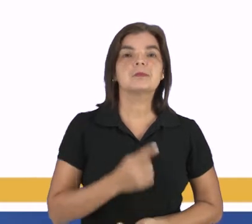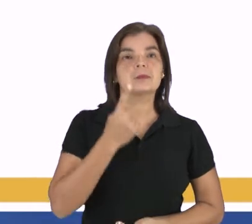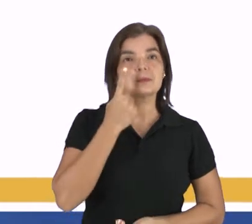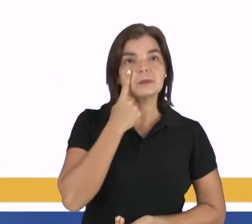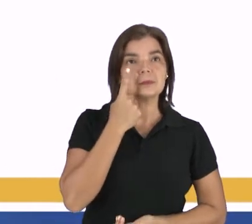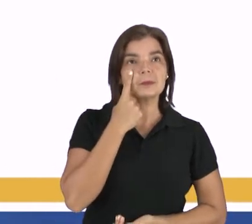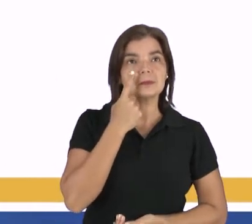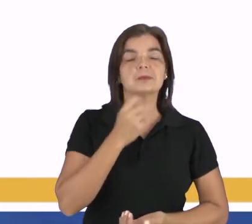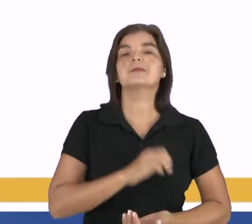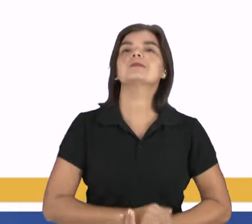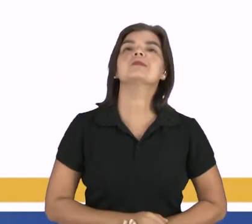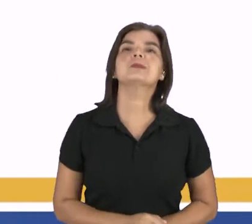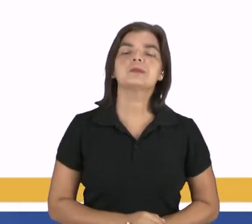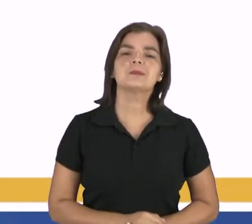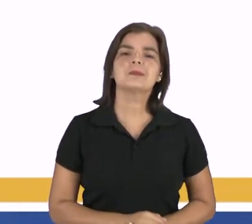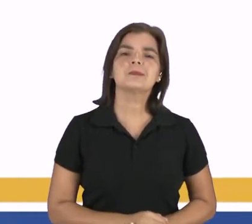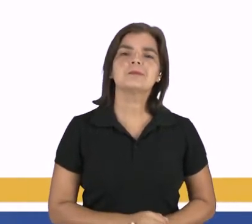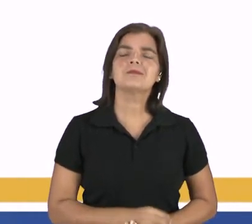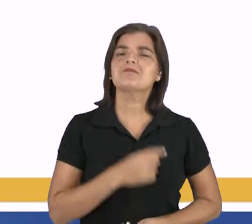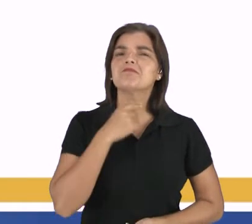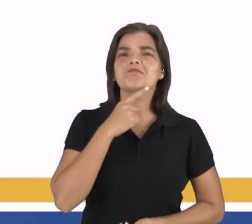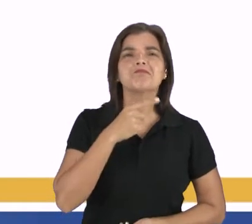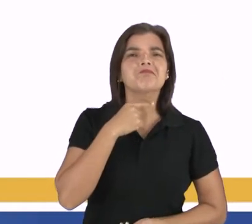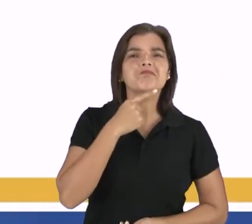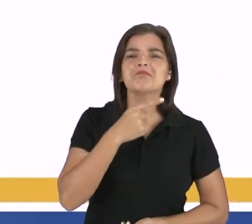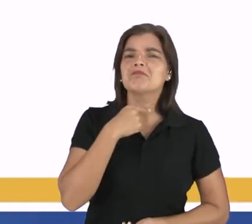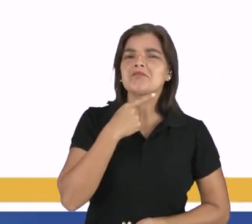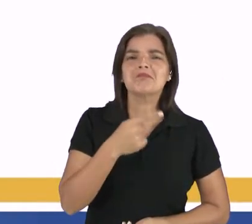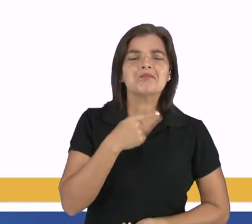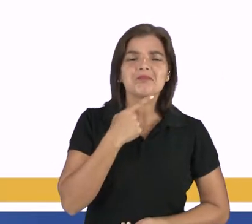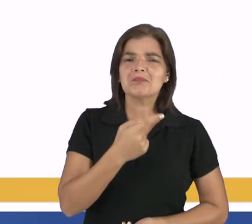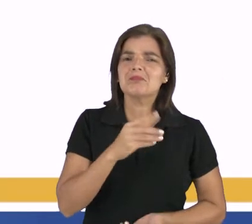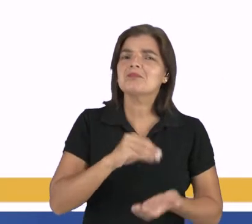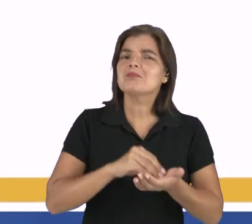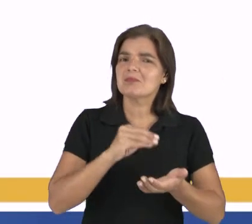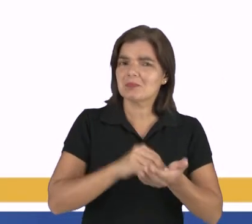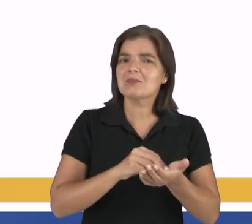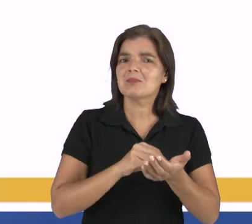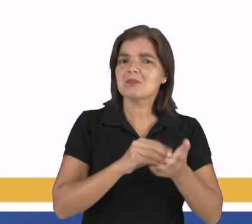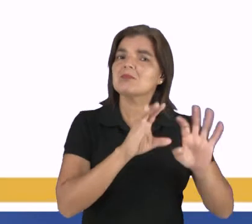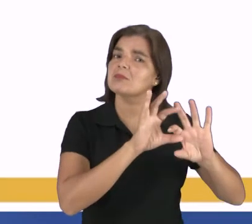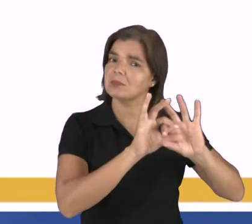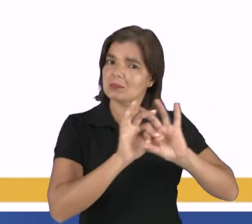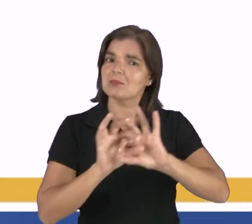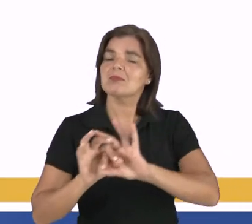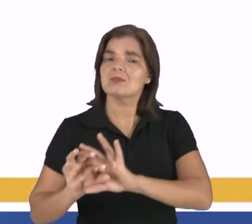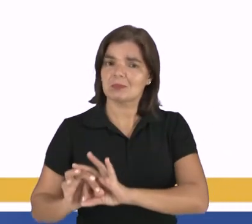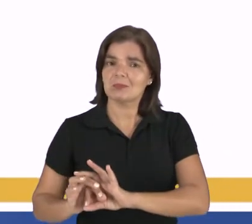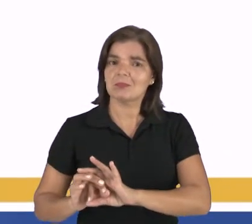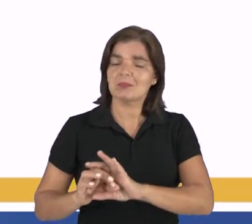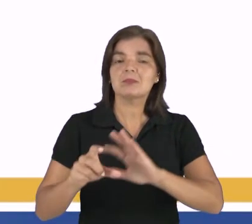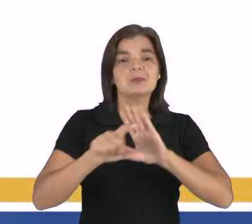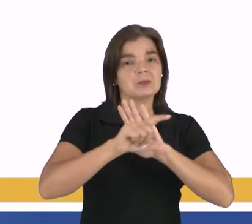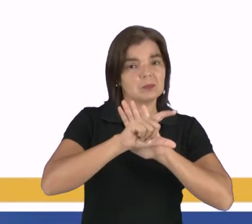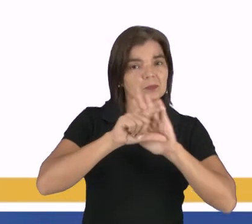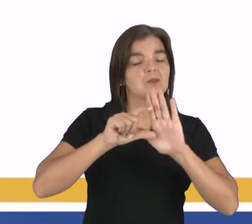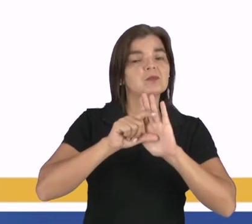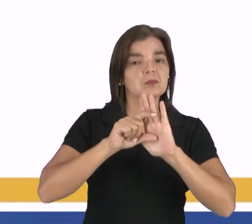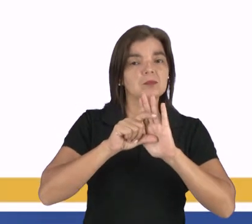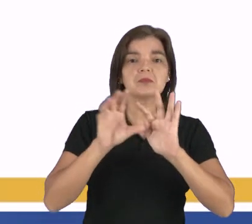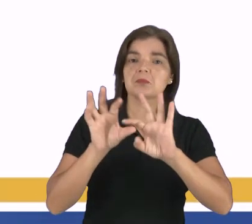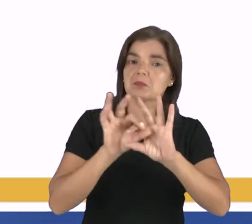Olha aqui. Ninguém pode dizer que falta coesão a esse parágrafo, não é mesmo? Ele está